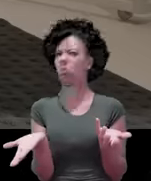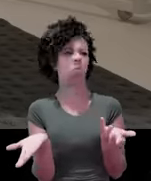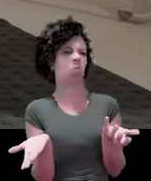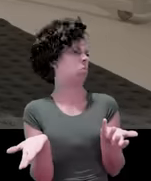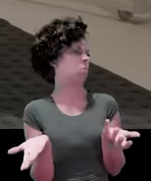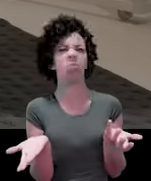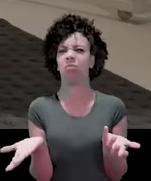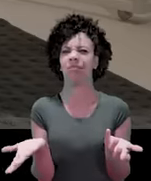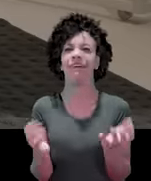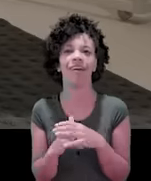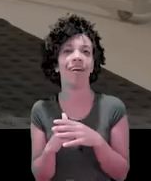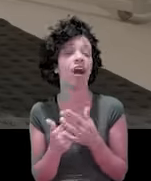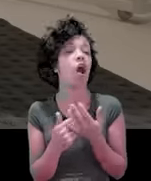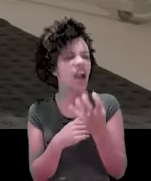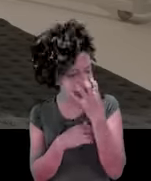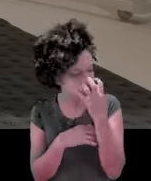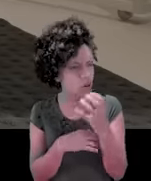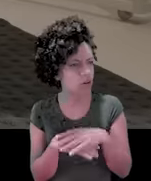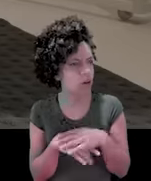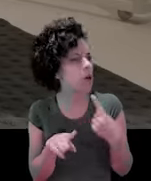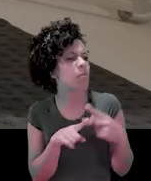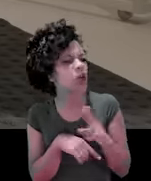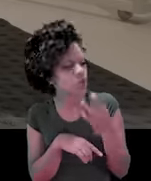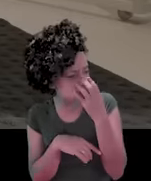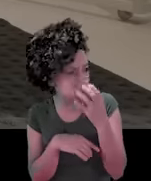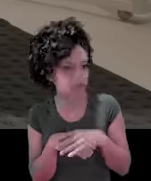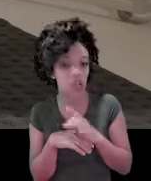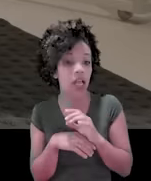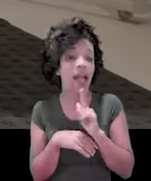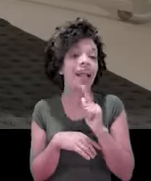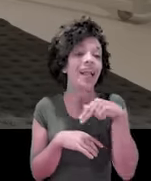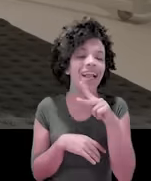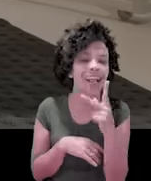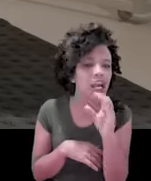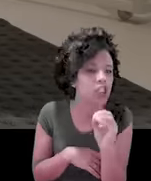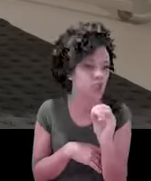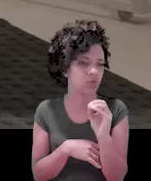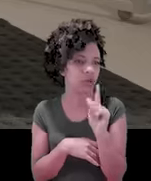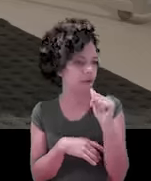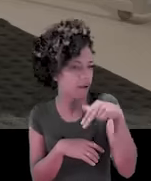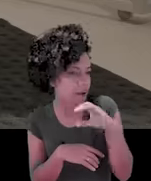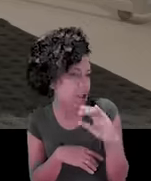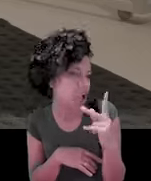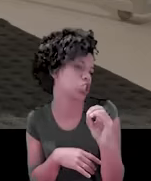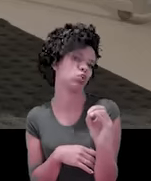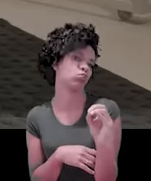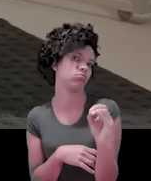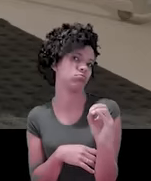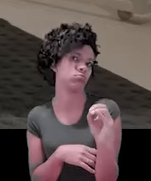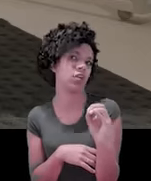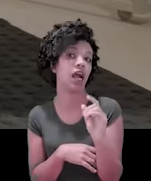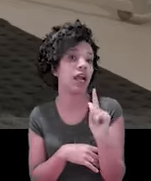ai ai ela pegou e os cachorros porque todos os cachorros só fala que a gancho disse a gancho